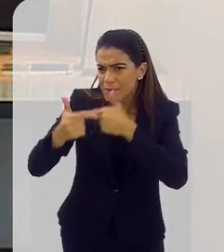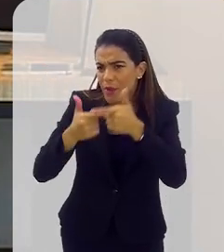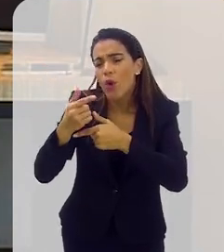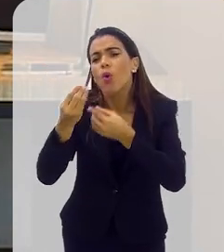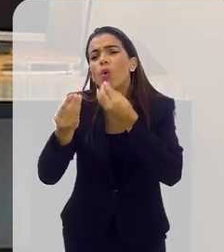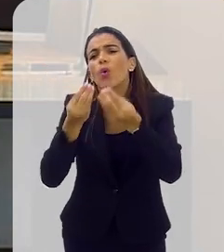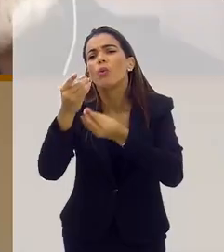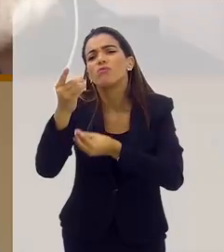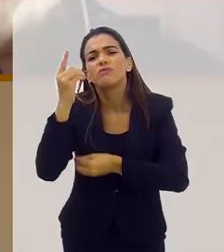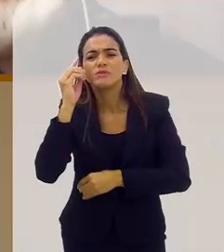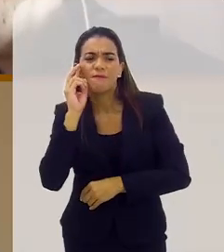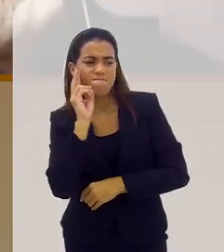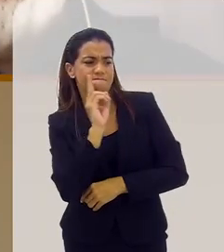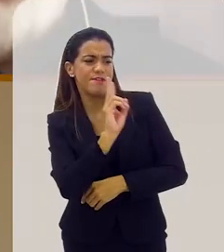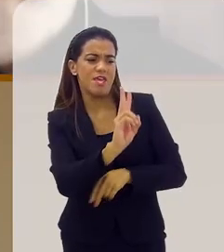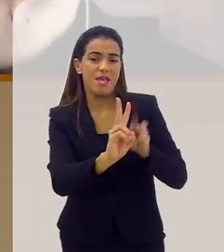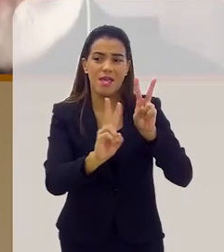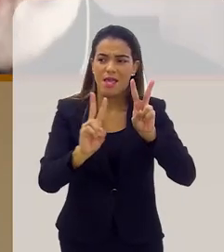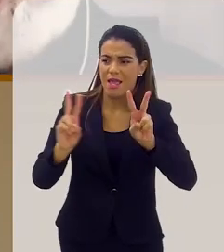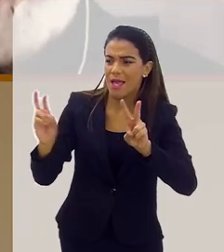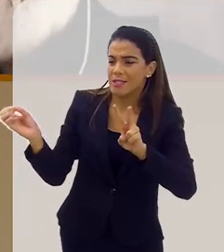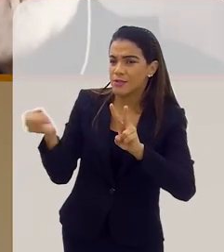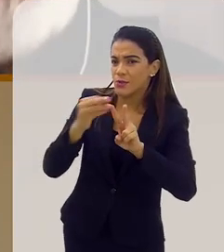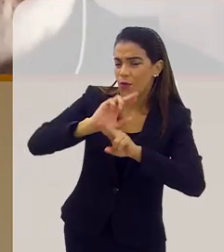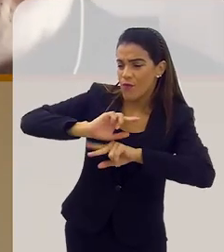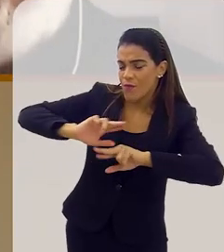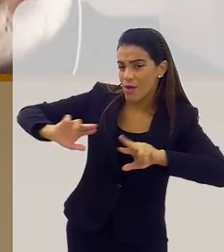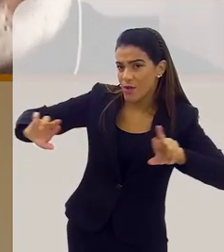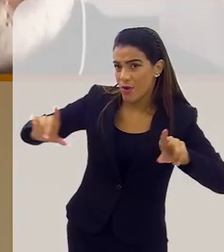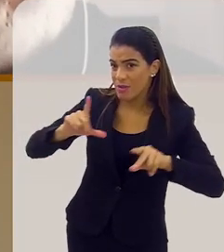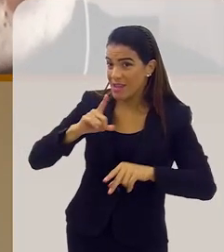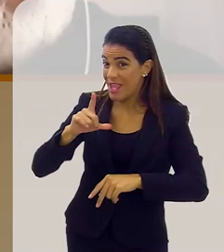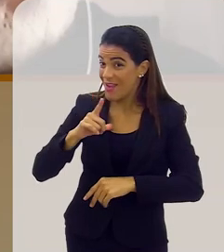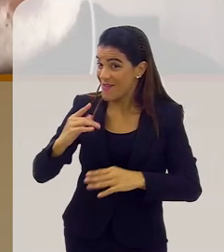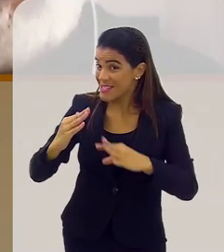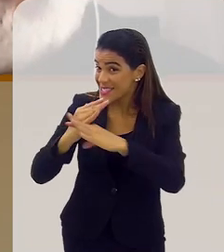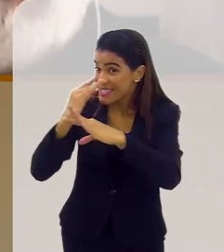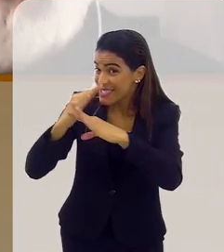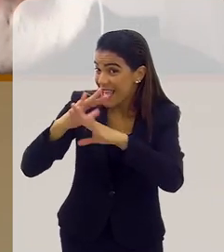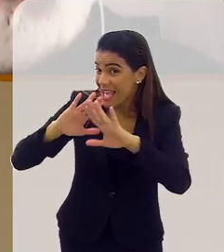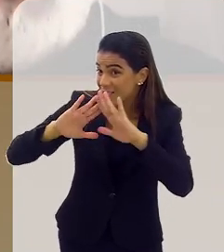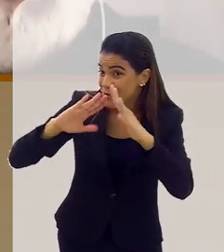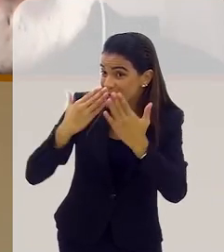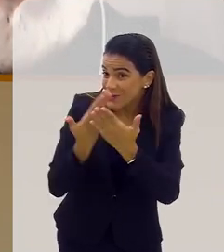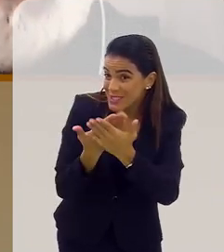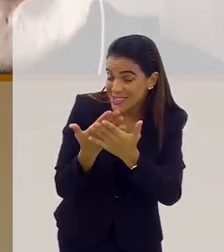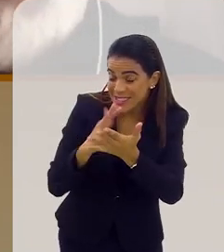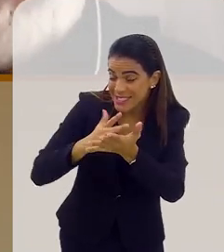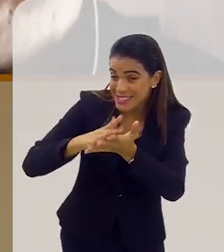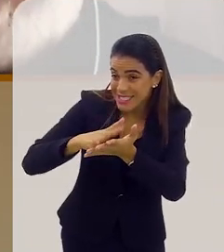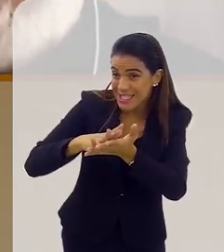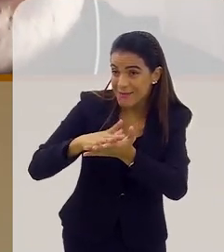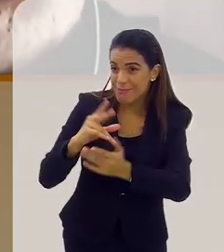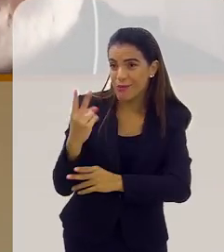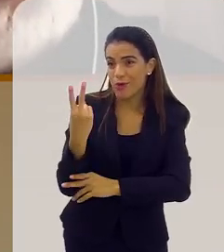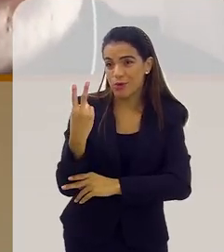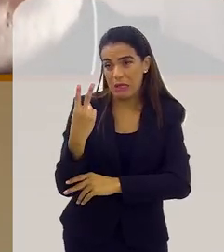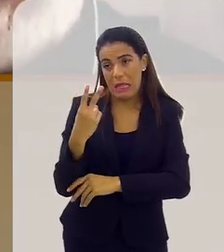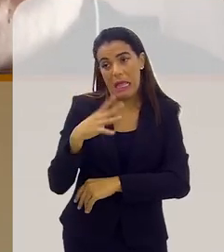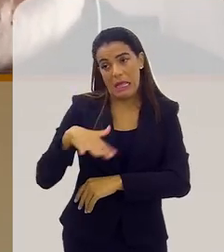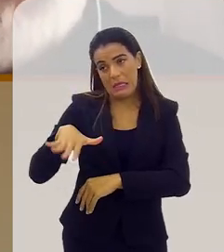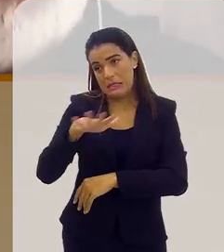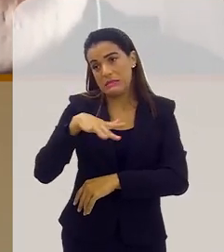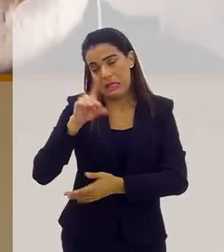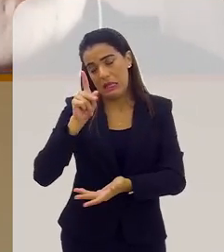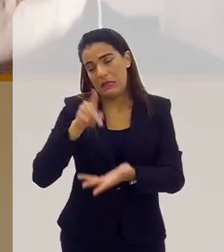né? Como é que você vê essa história, essa novidade de que pode ter uma Cidade do Samba 2 aí, né? Para essas Isso escolas. é a